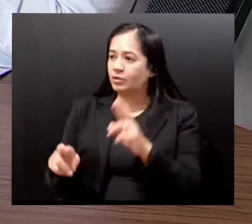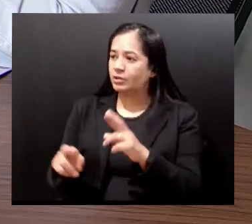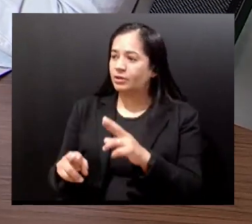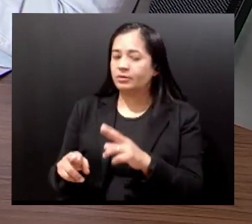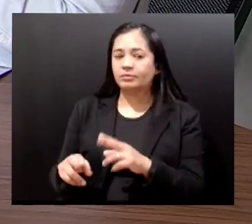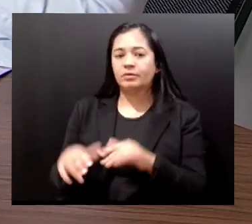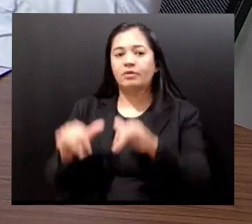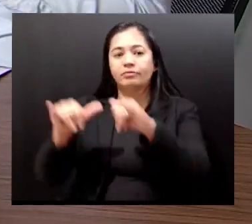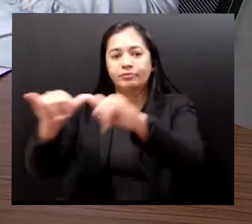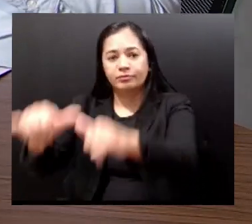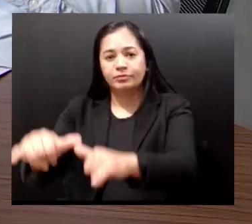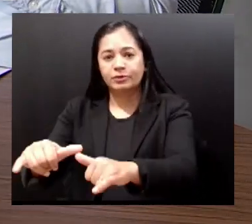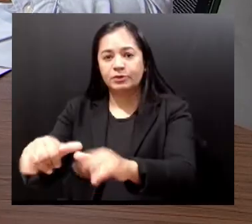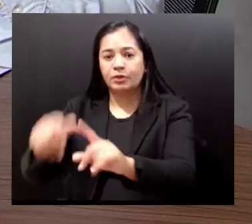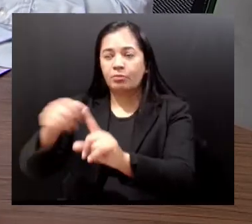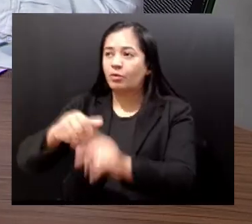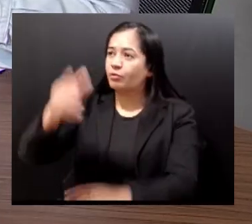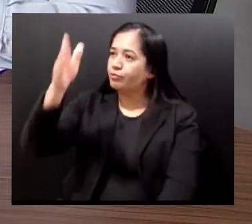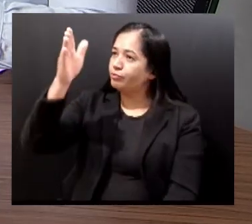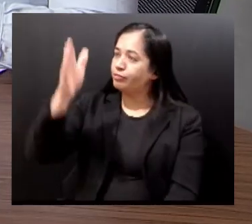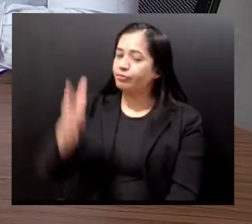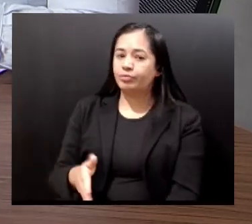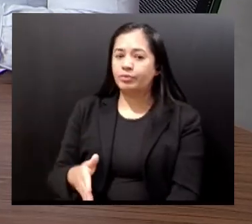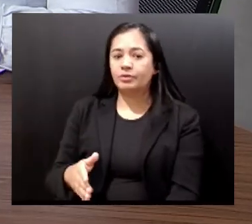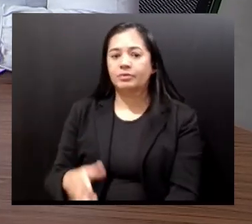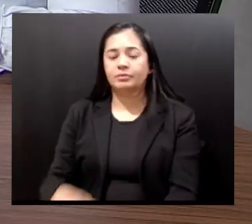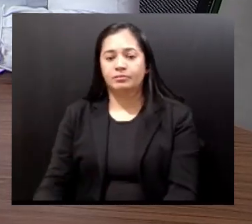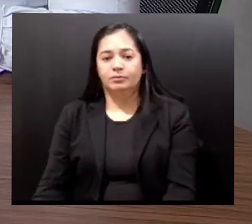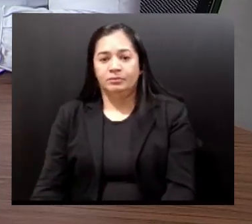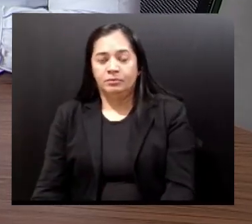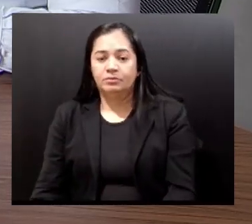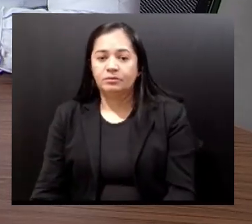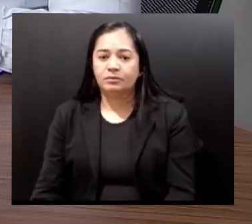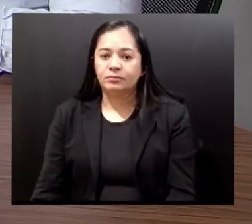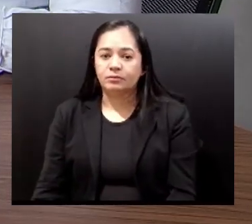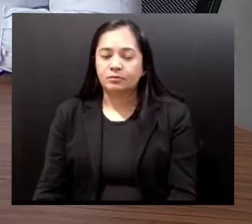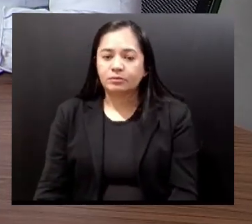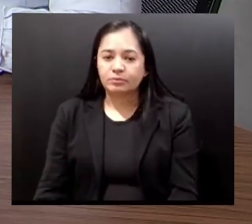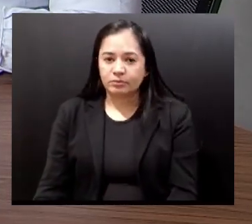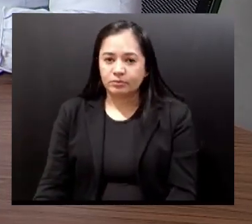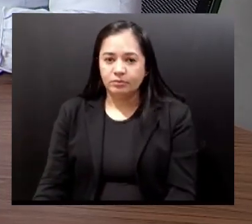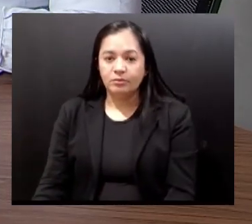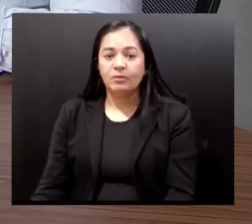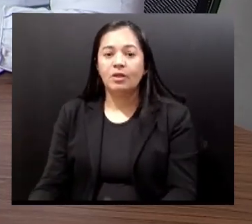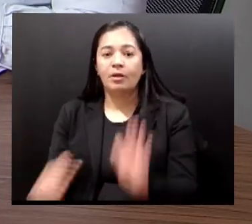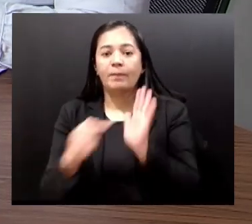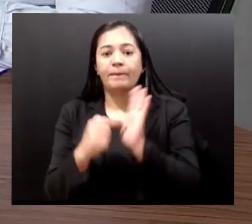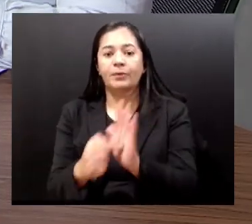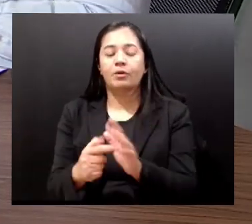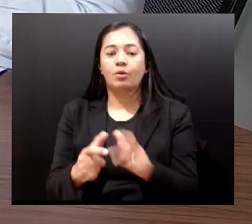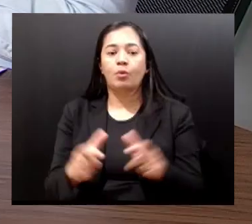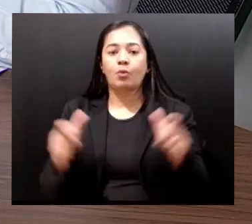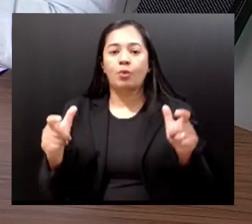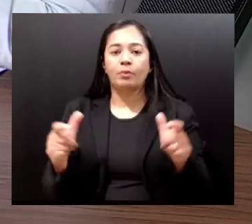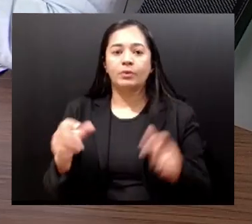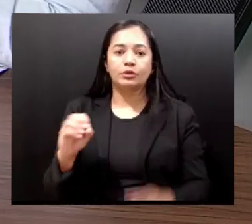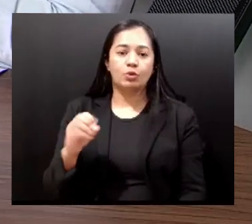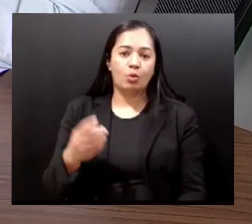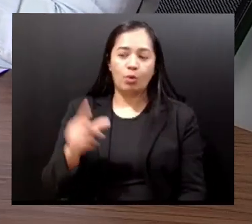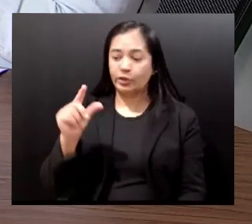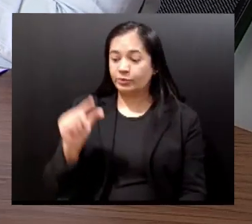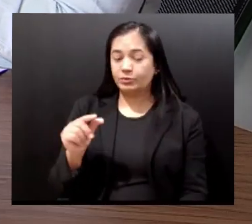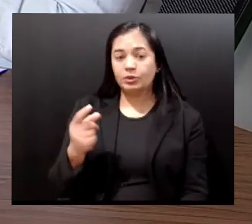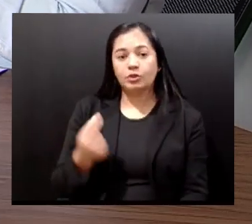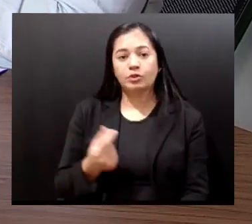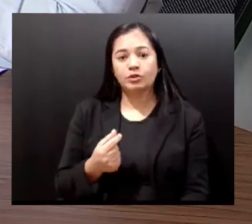de produtos. Então o IPCA é interessante dizer que ele mostra o aumento ou a redução de preços de uma cesta de produtos,